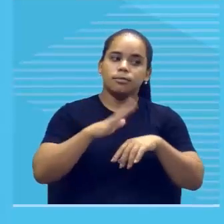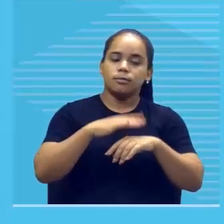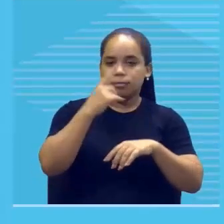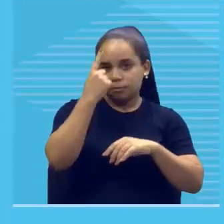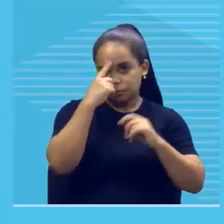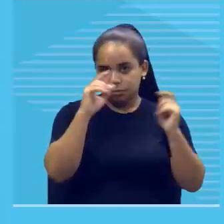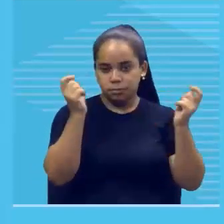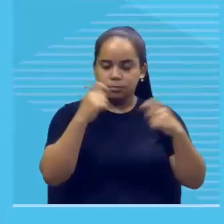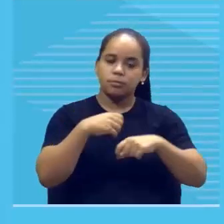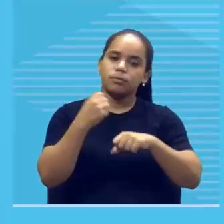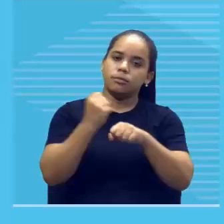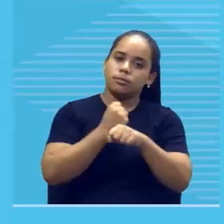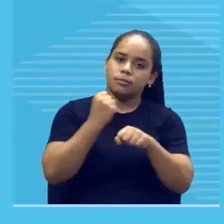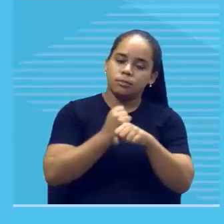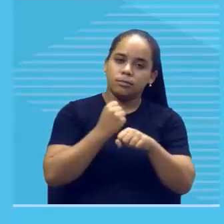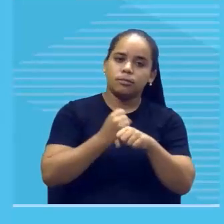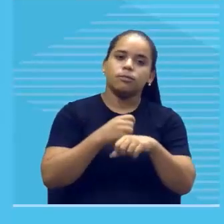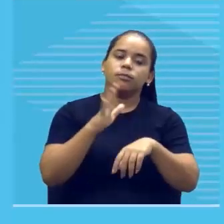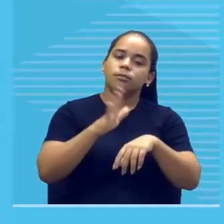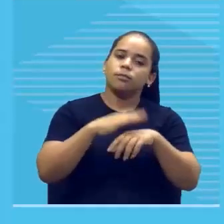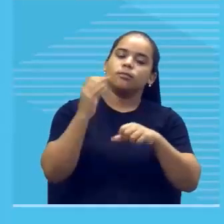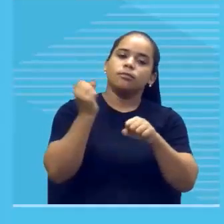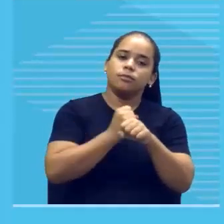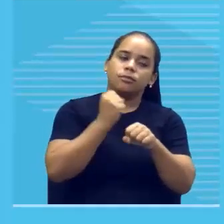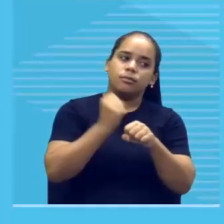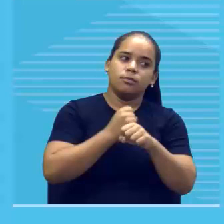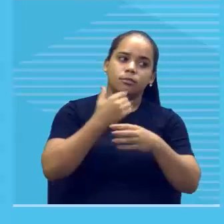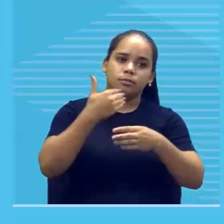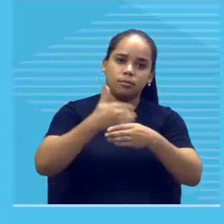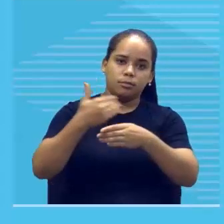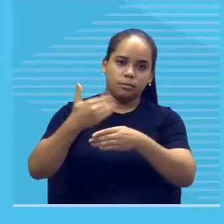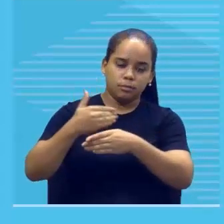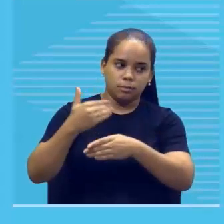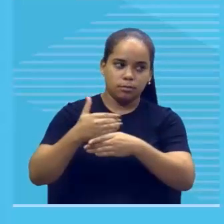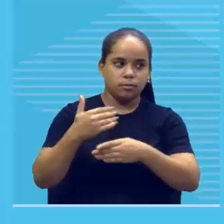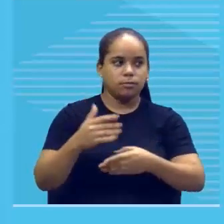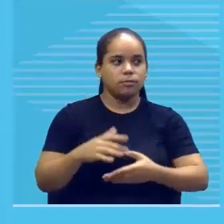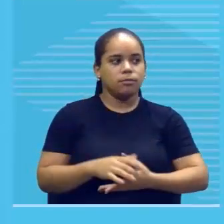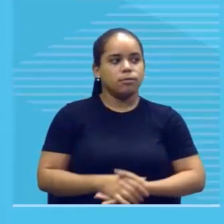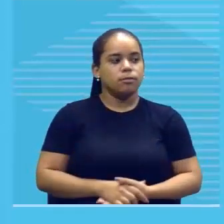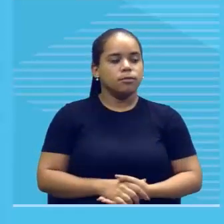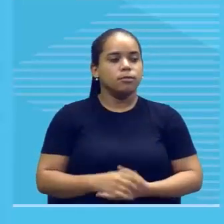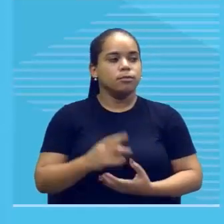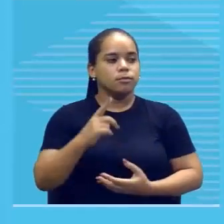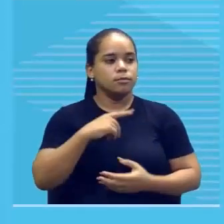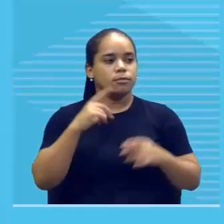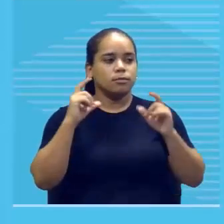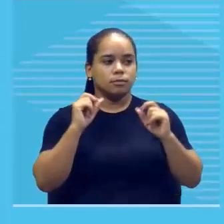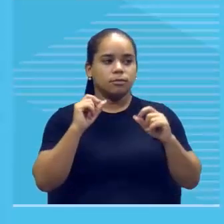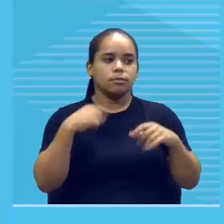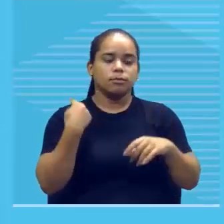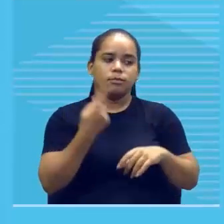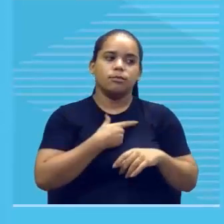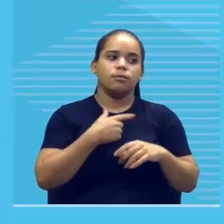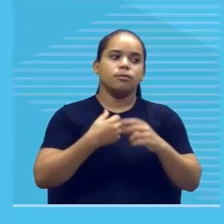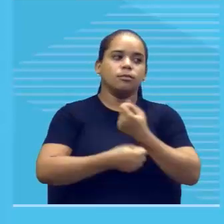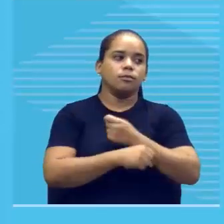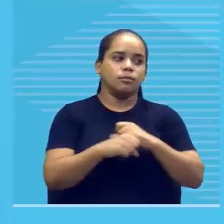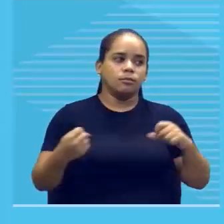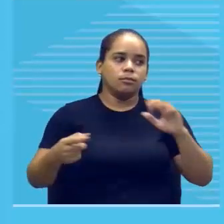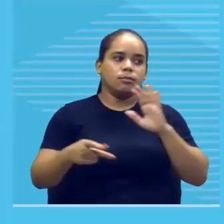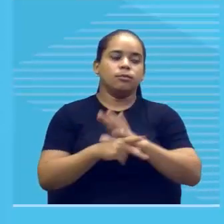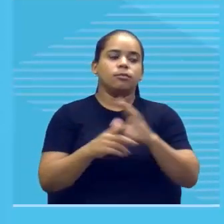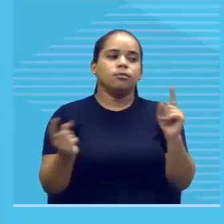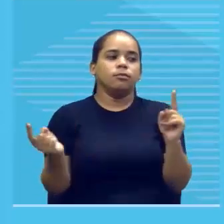certeza eu vou fazer uma maior quantidade de muro é muito bem ó Então a gente tem aí quem são as nossas grandezas